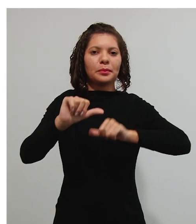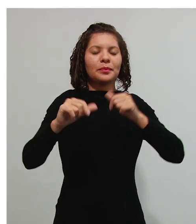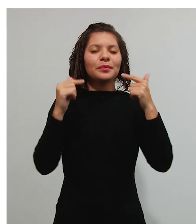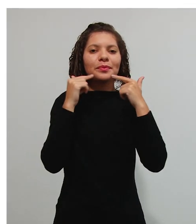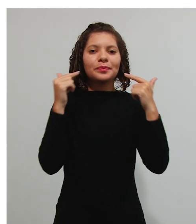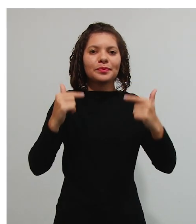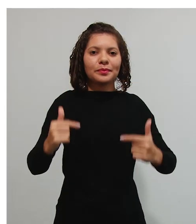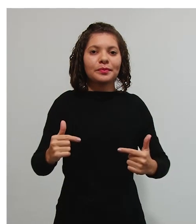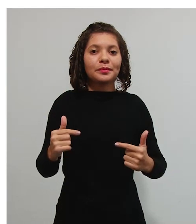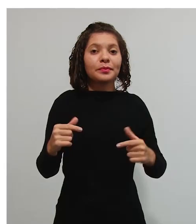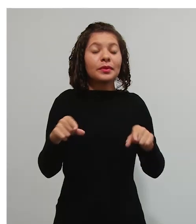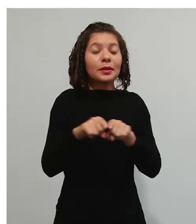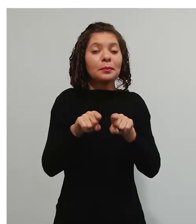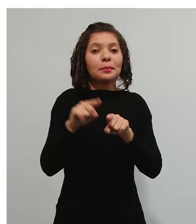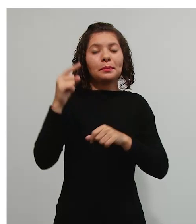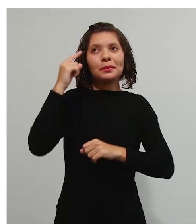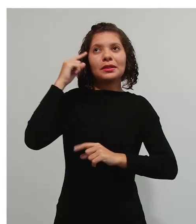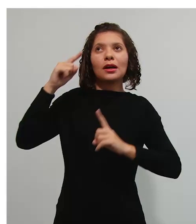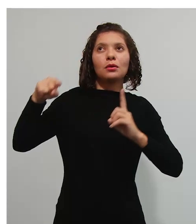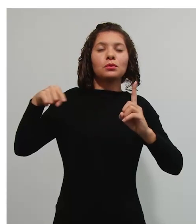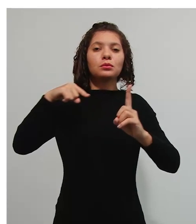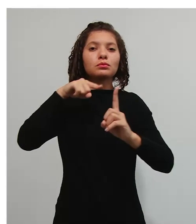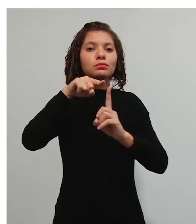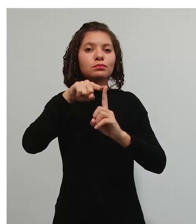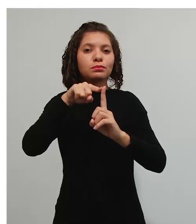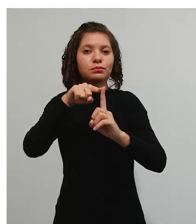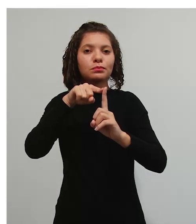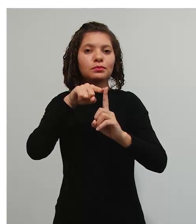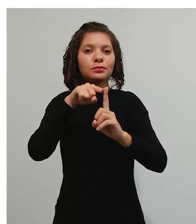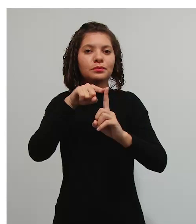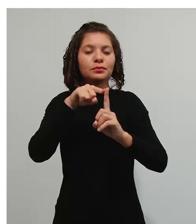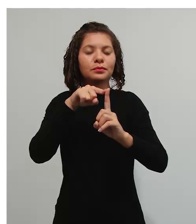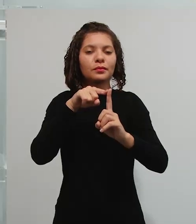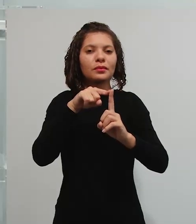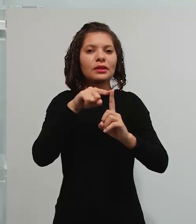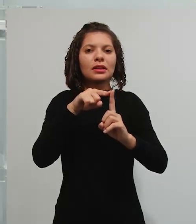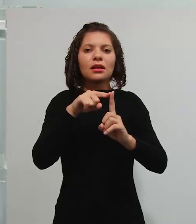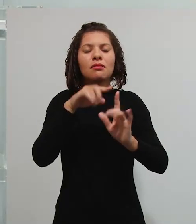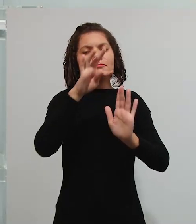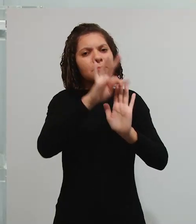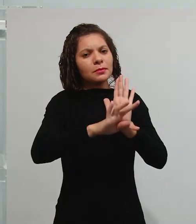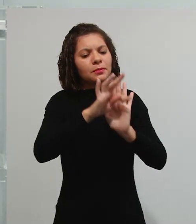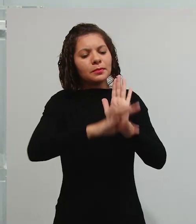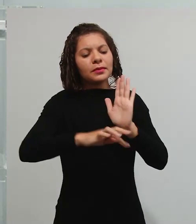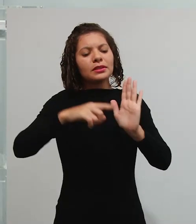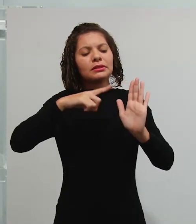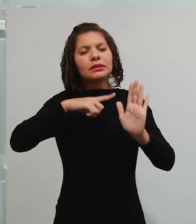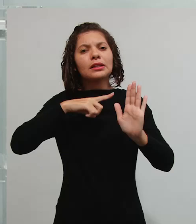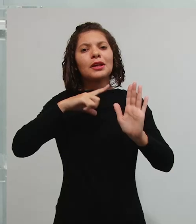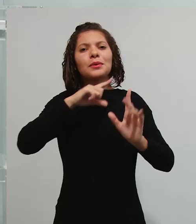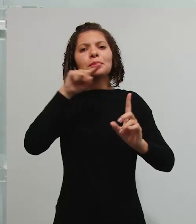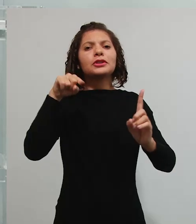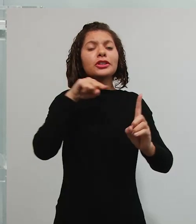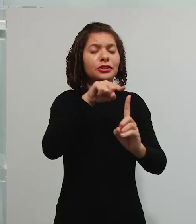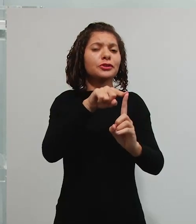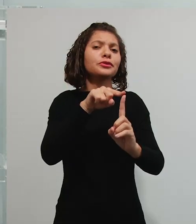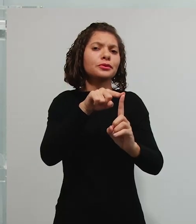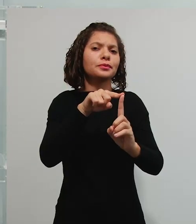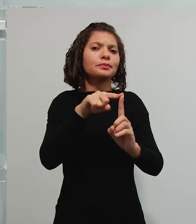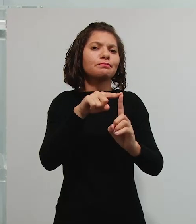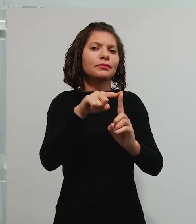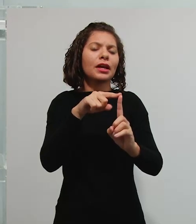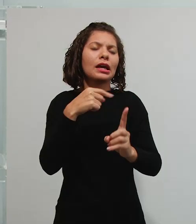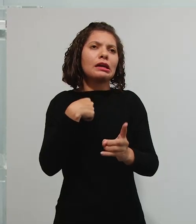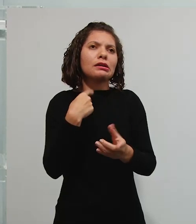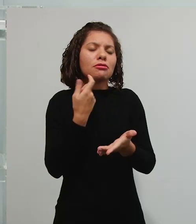comunicação. O objetivo da produção, todo texto, ele tem um objetivo. Então eu tenho que pensar assim, qual é o objetivo deste